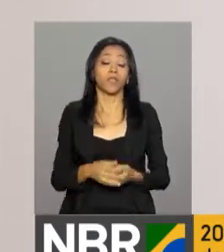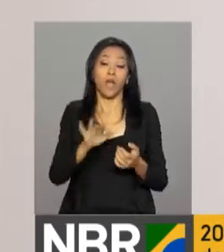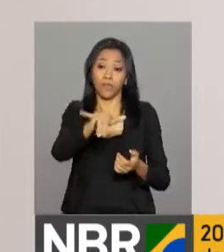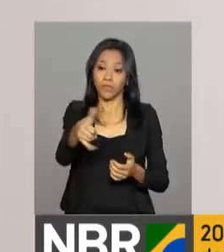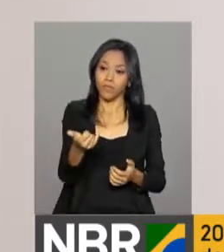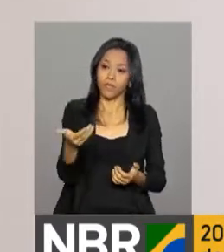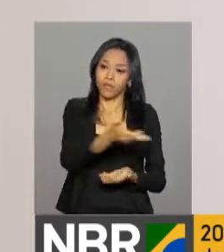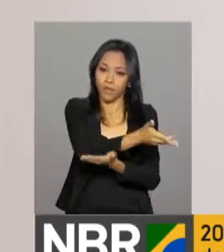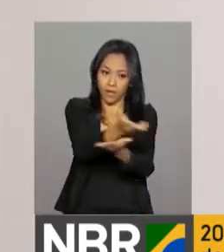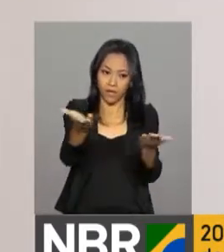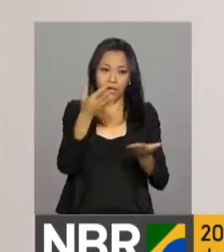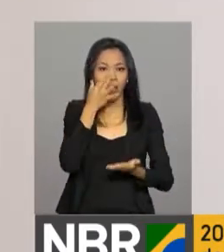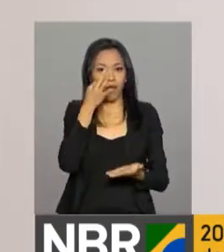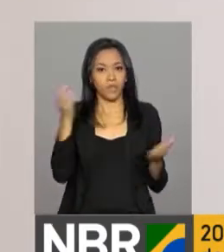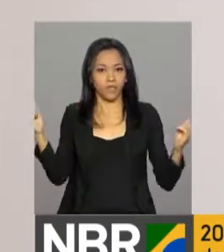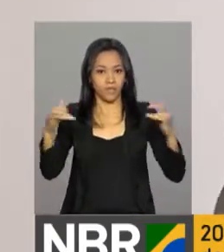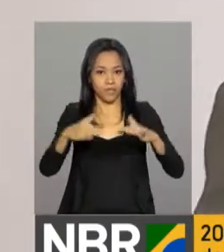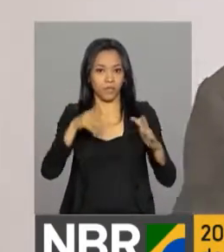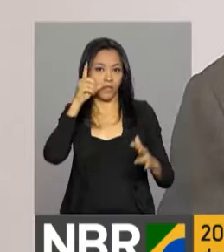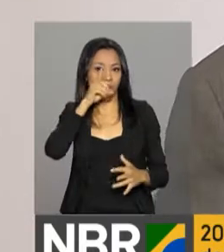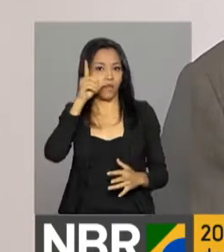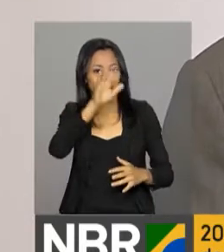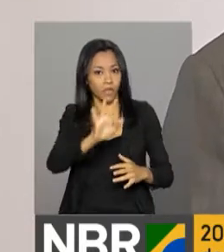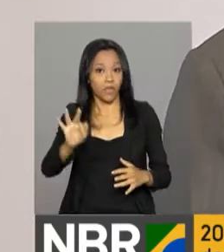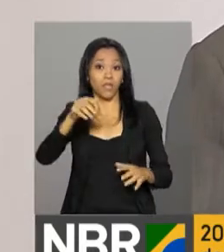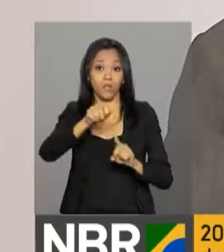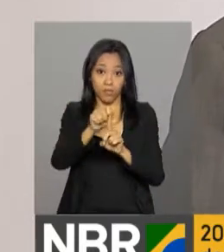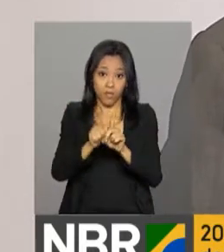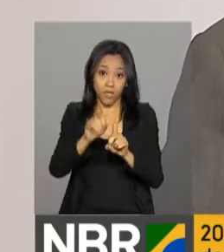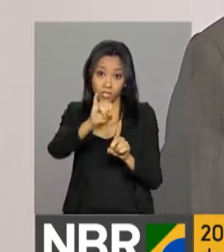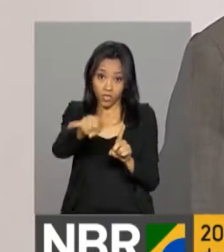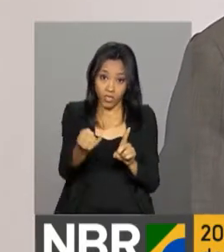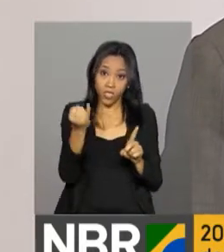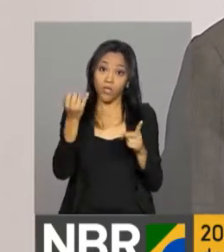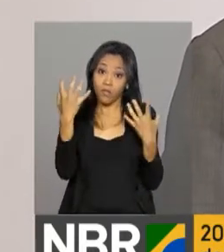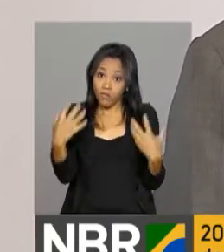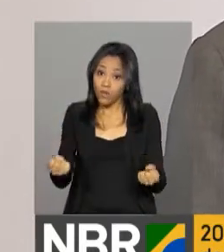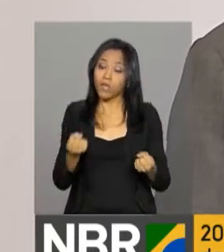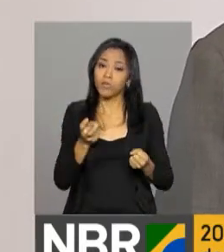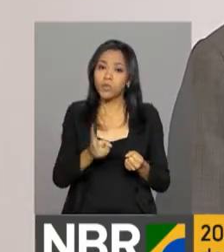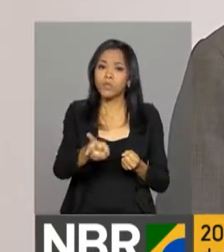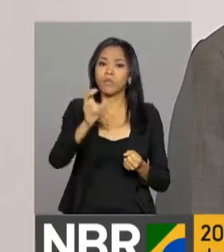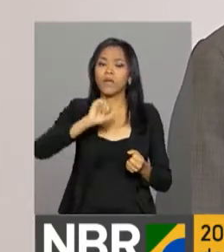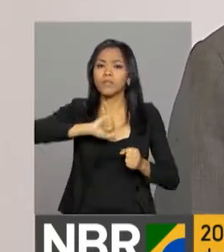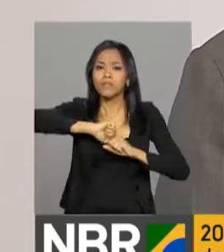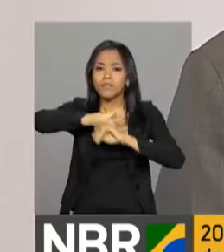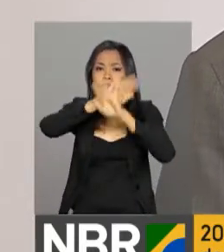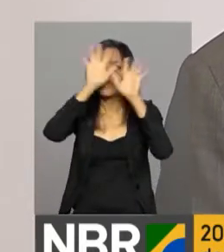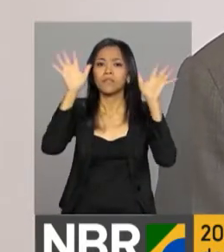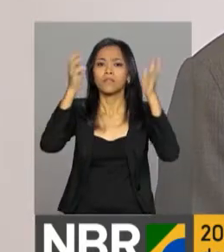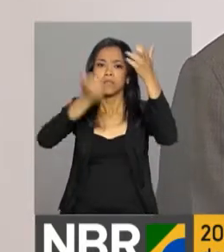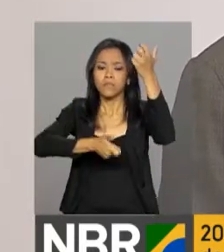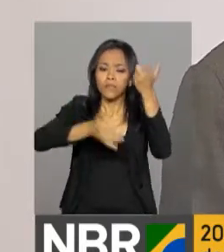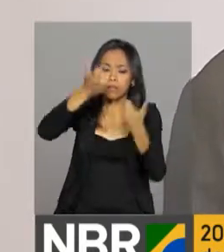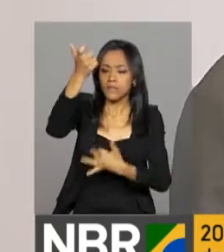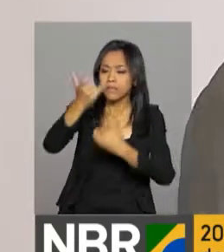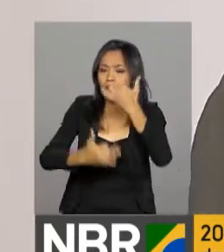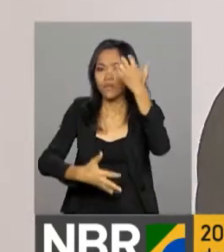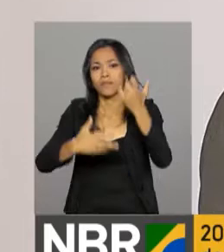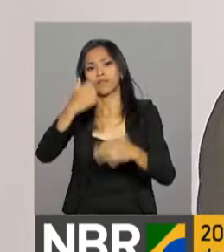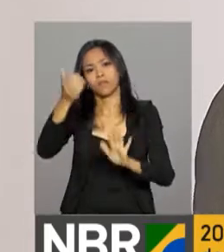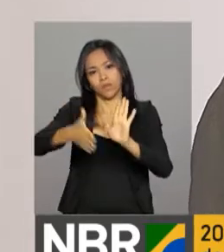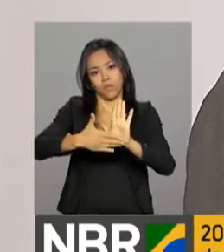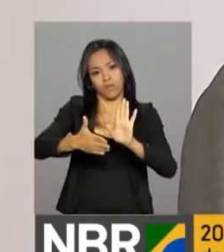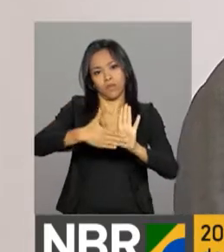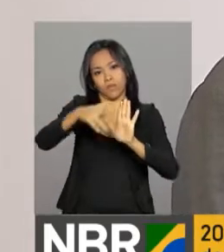deputados federais trazer que neste mês de janeiro vamos continuar esclarecendo as questões da previdência uma obra